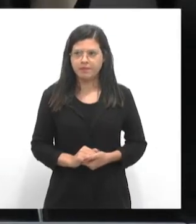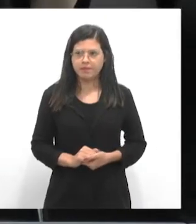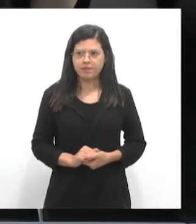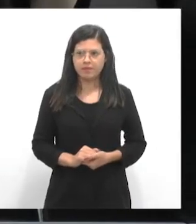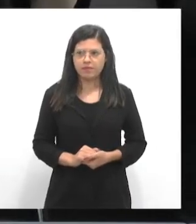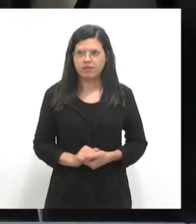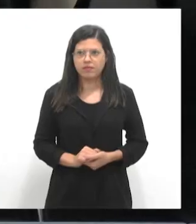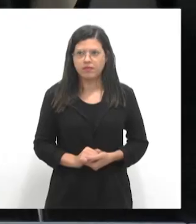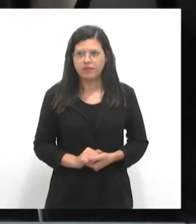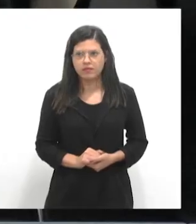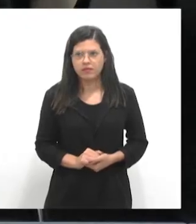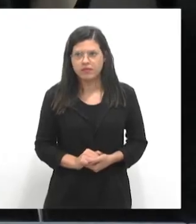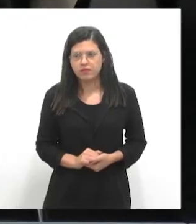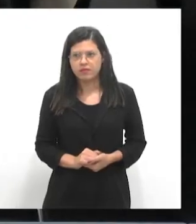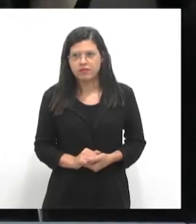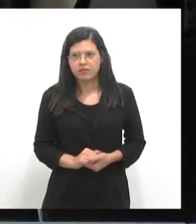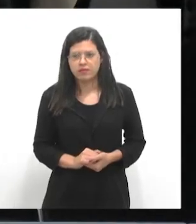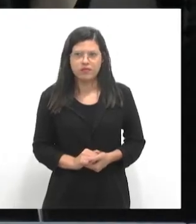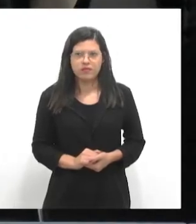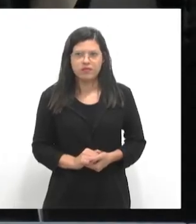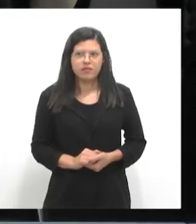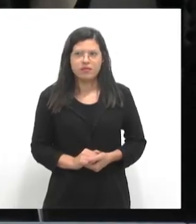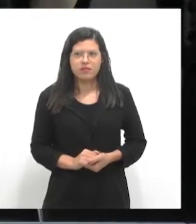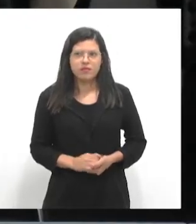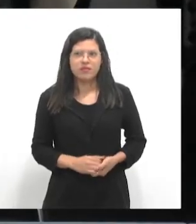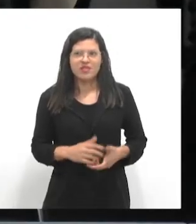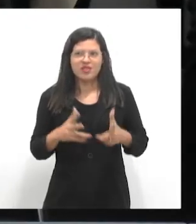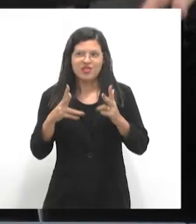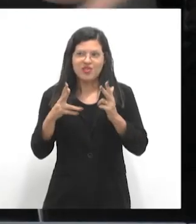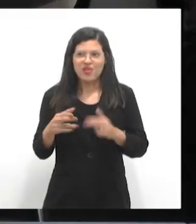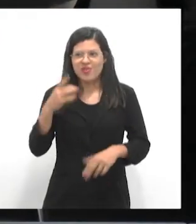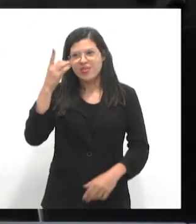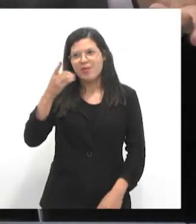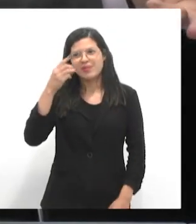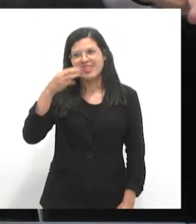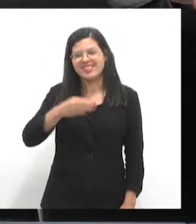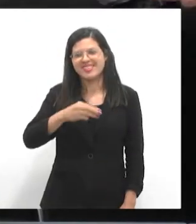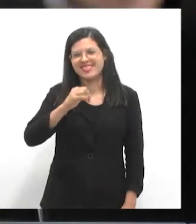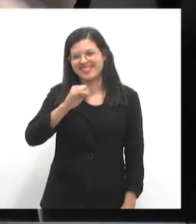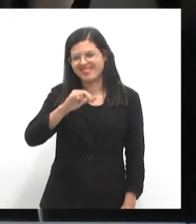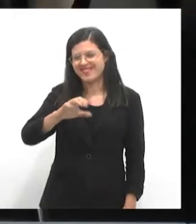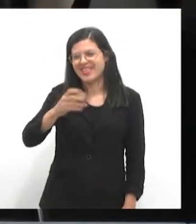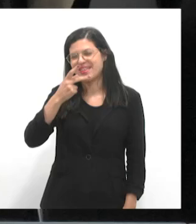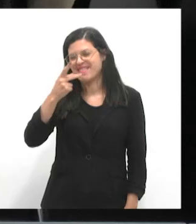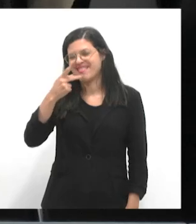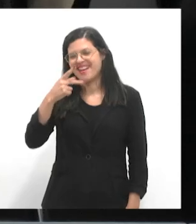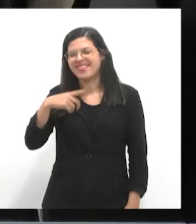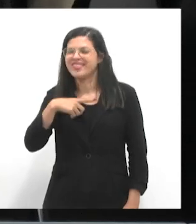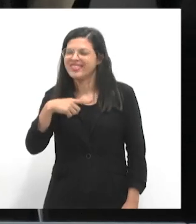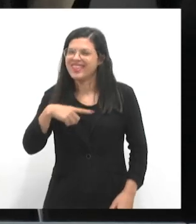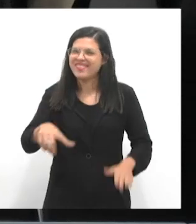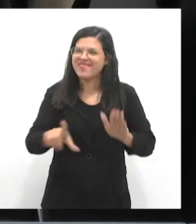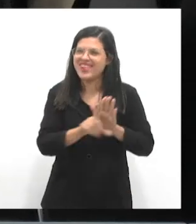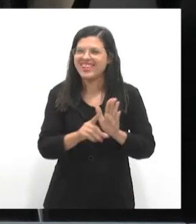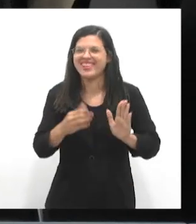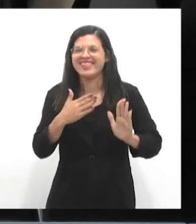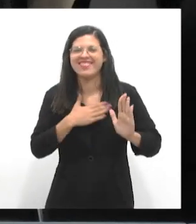e reprisando aqui o deputado Carlos Mink. Eu tenho uma lei de minha autoria